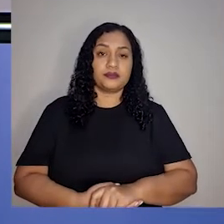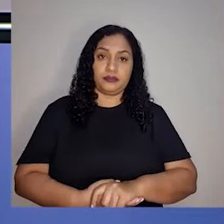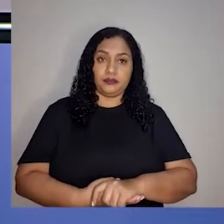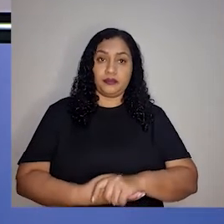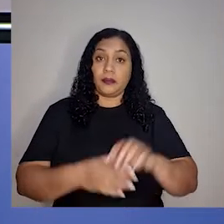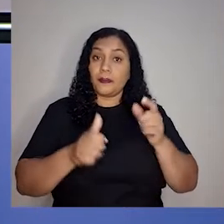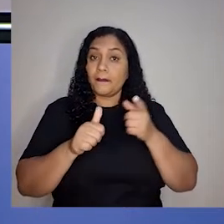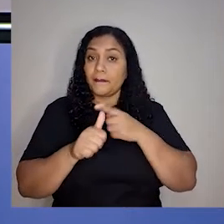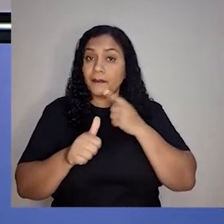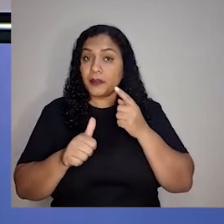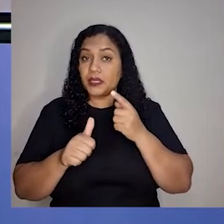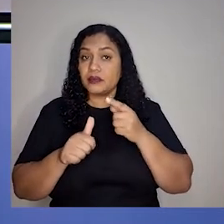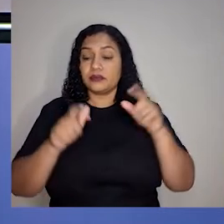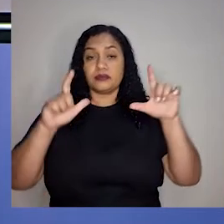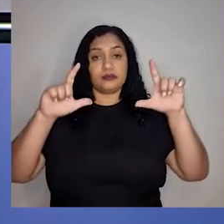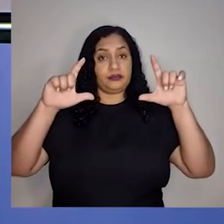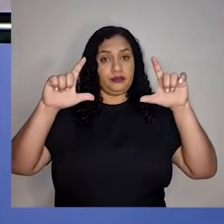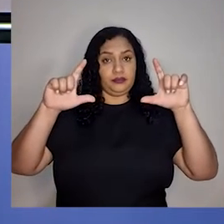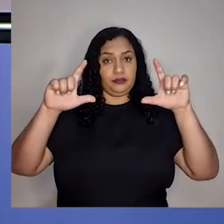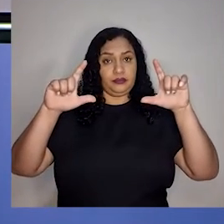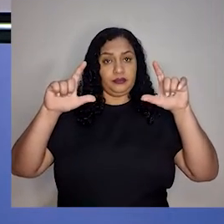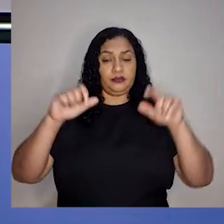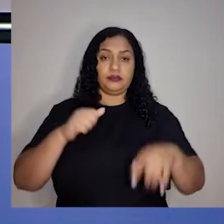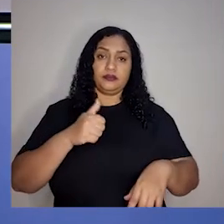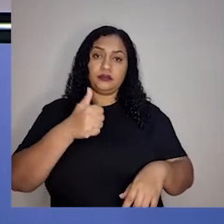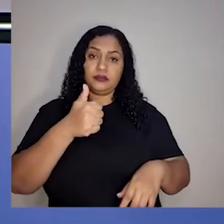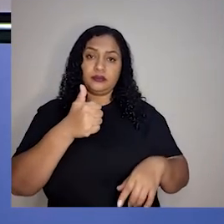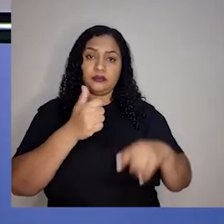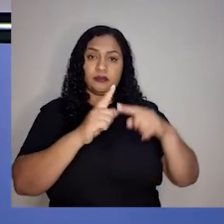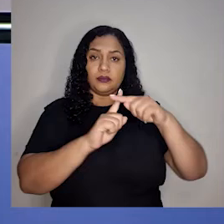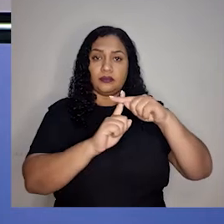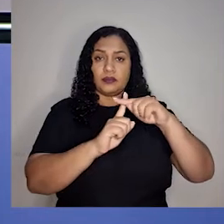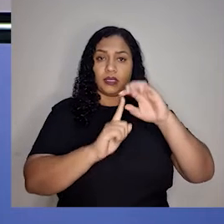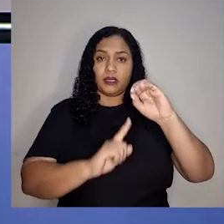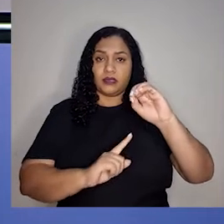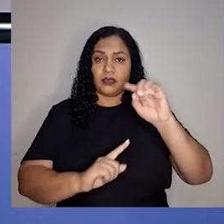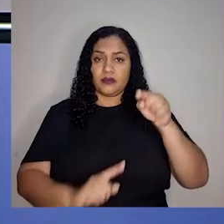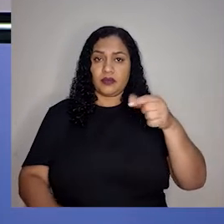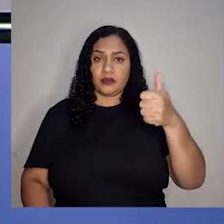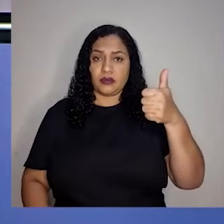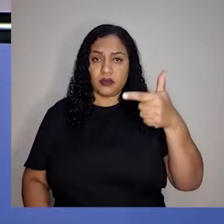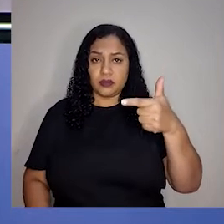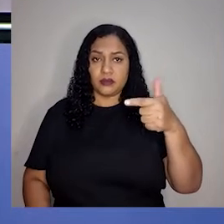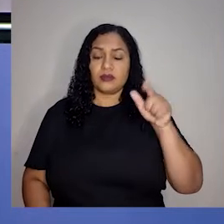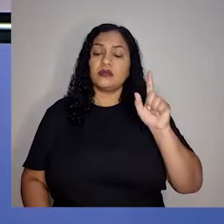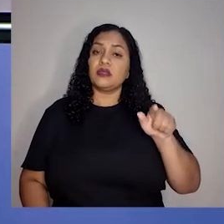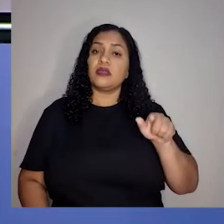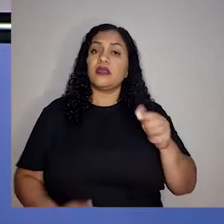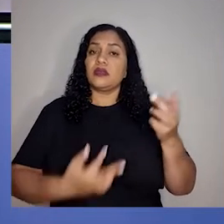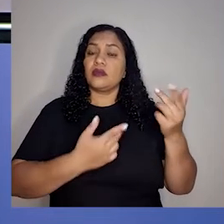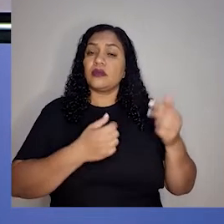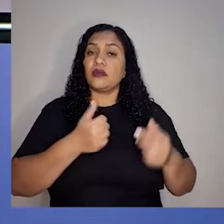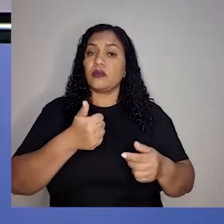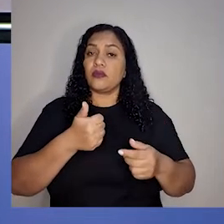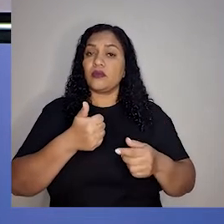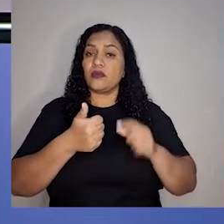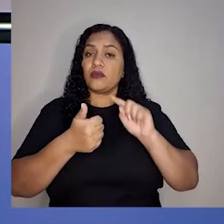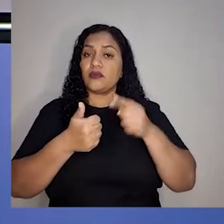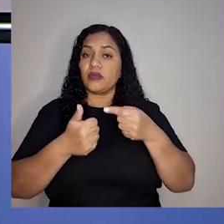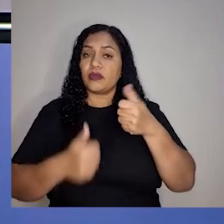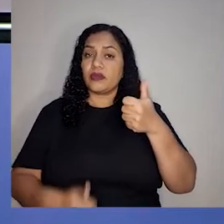vamos resolver primeiro o parênteses um mais 0,12 1 + 0,12 é igual a